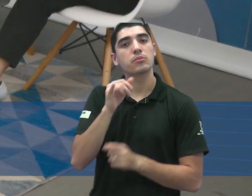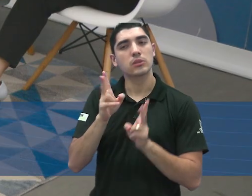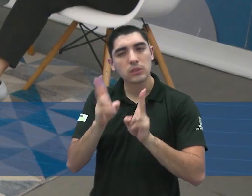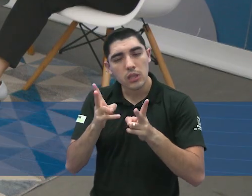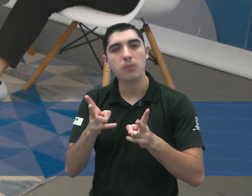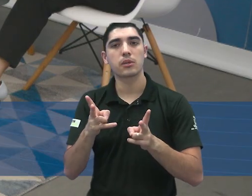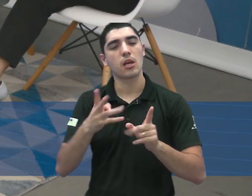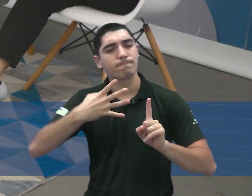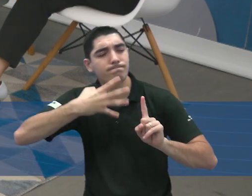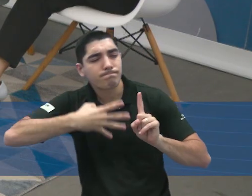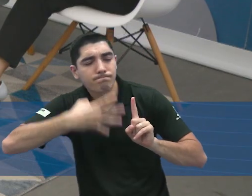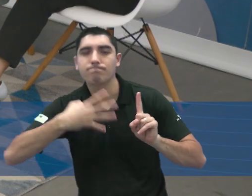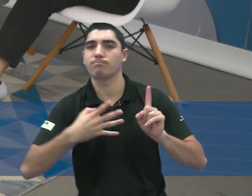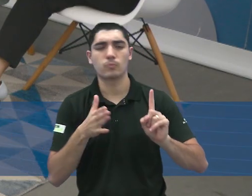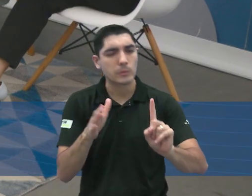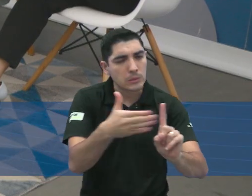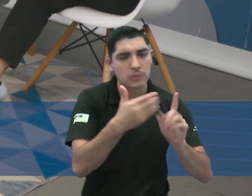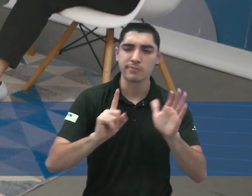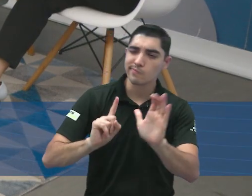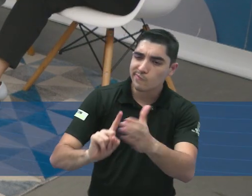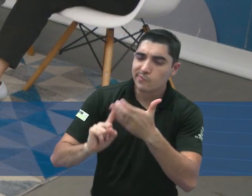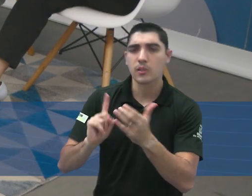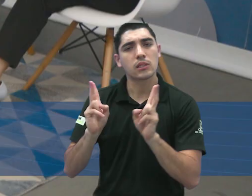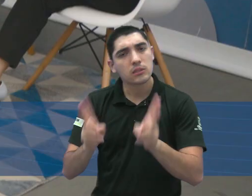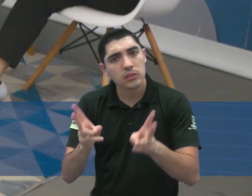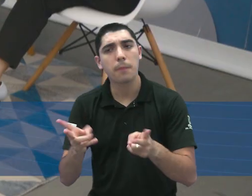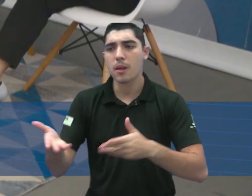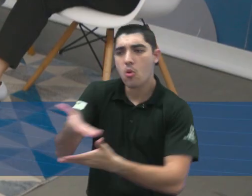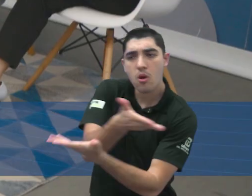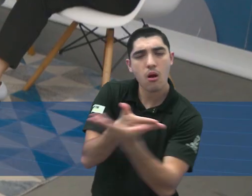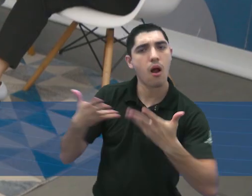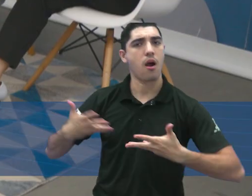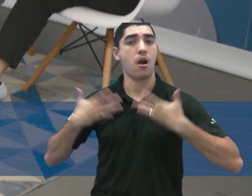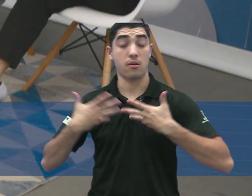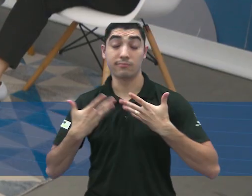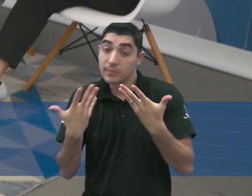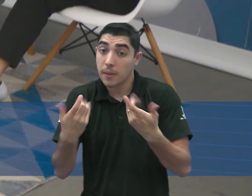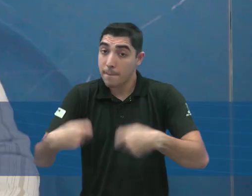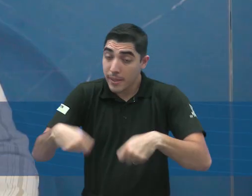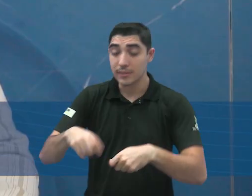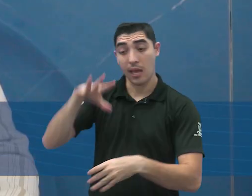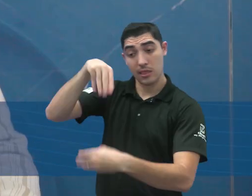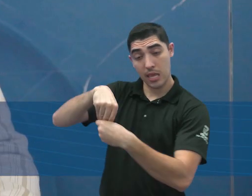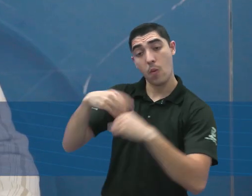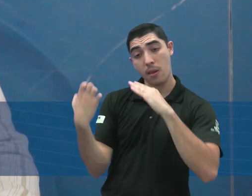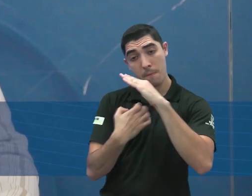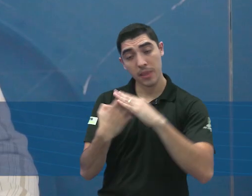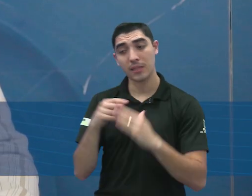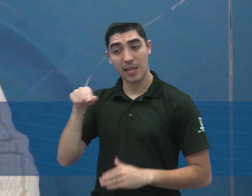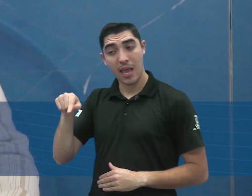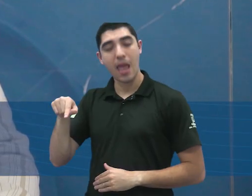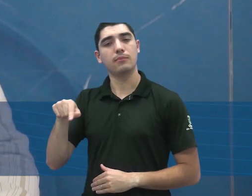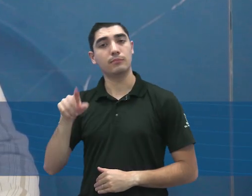né, ativa, criar ambientes mais colaborativos. Então, existe mesmo assim, uma necessidade que as empresas tenham esse olhar voltado